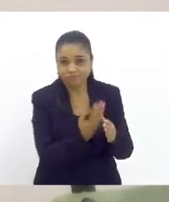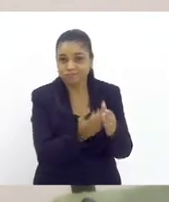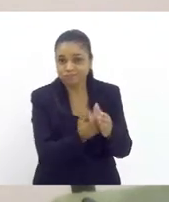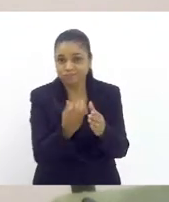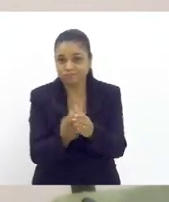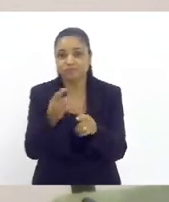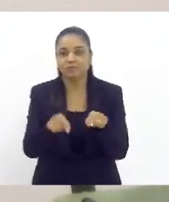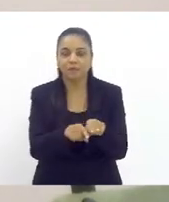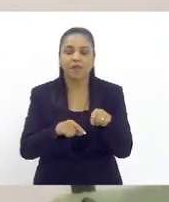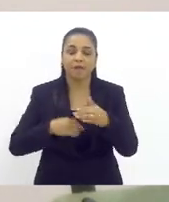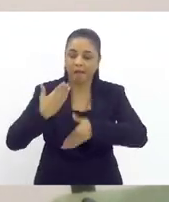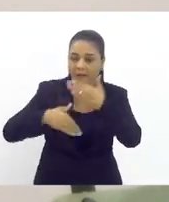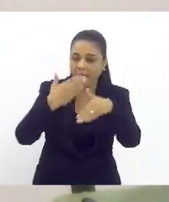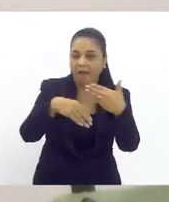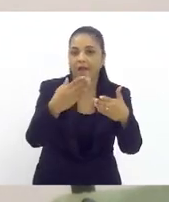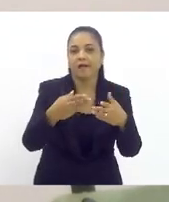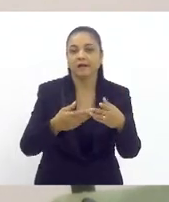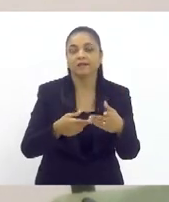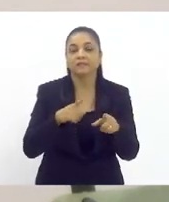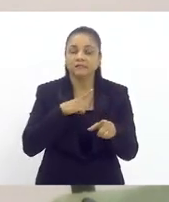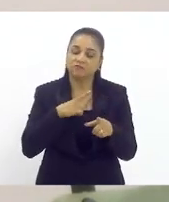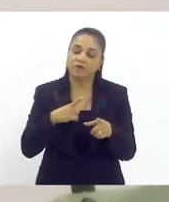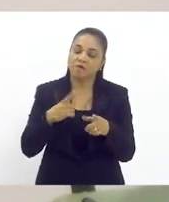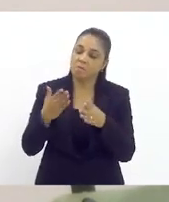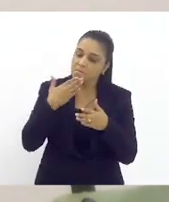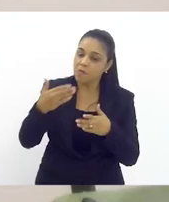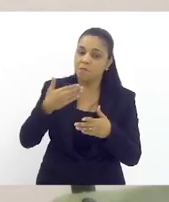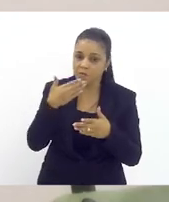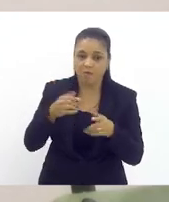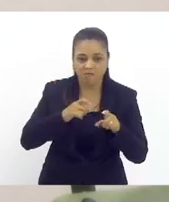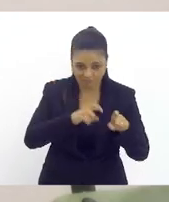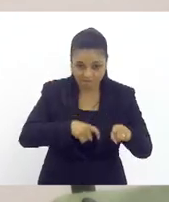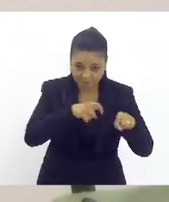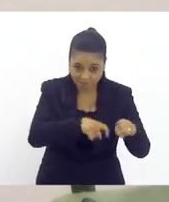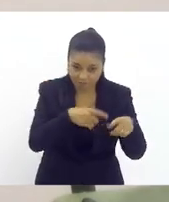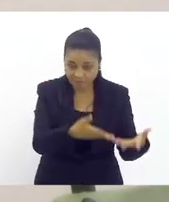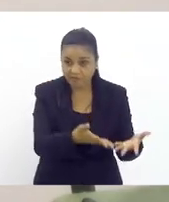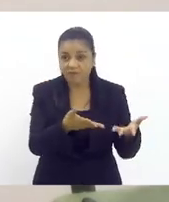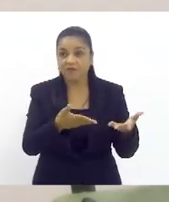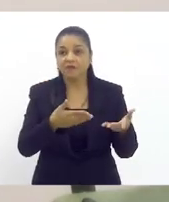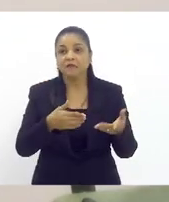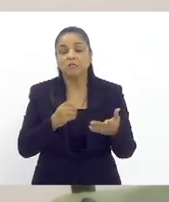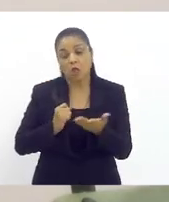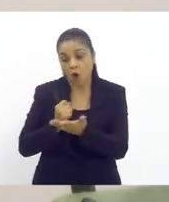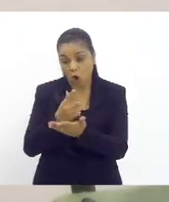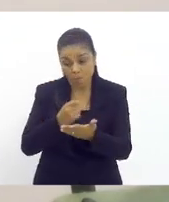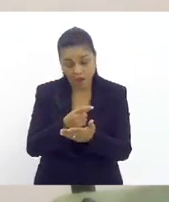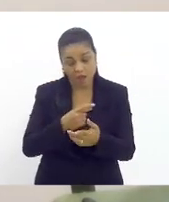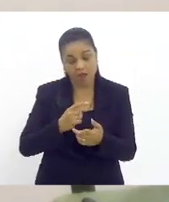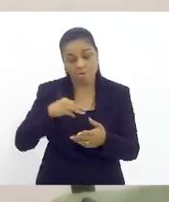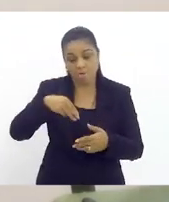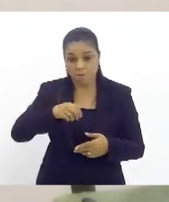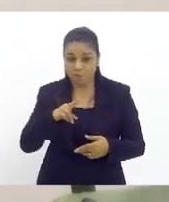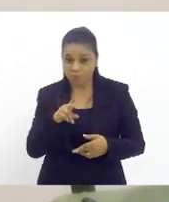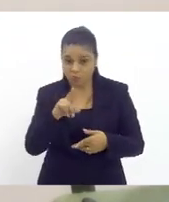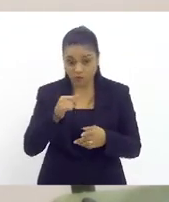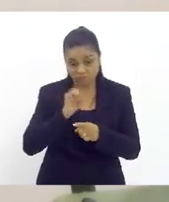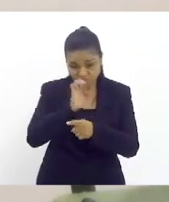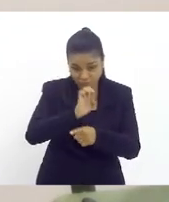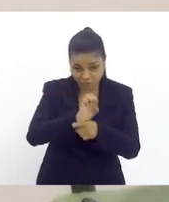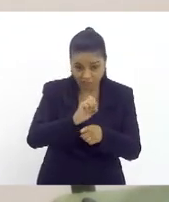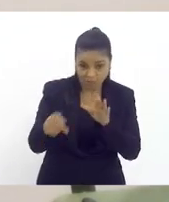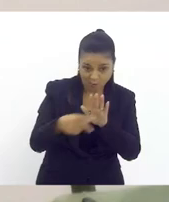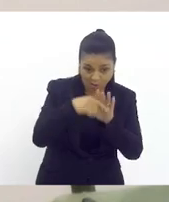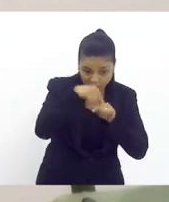a cadeia produtiva só vai avançar se tiver demanda né a gente tá num projeto comprando mudas do Estado a gente tá comprou todas